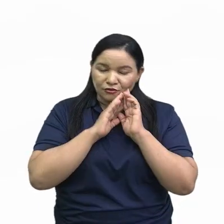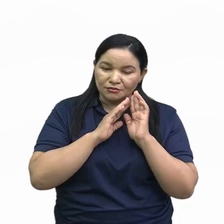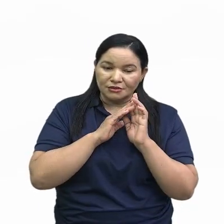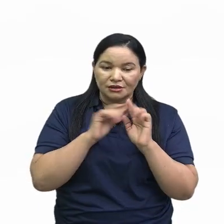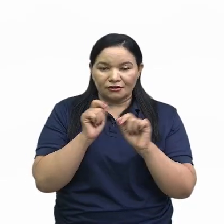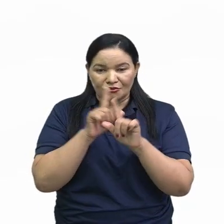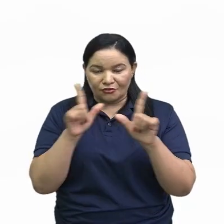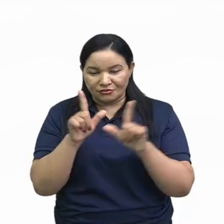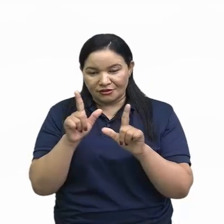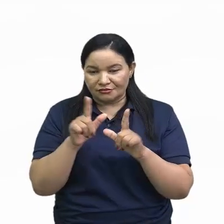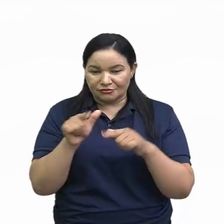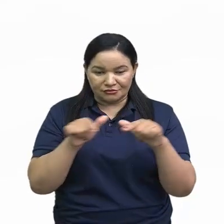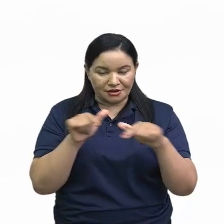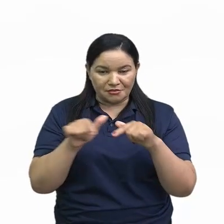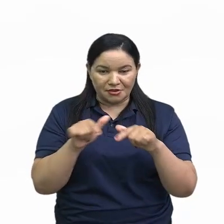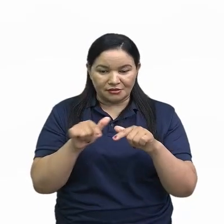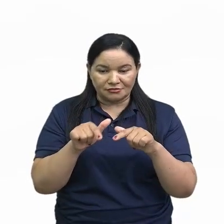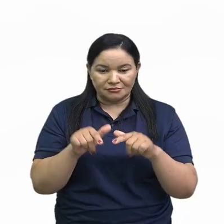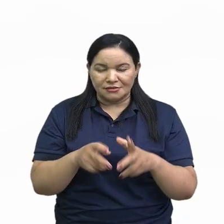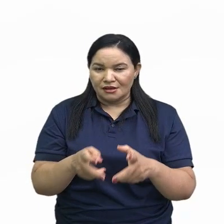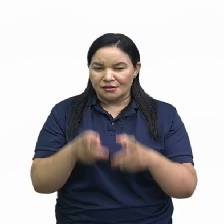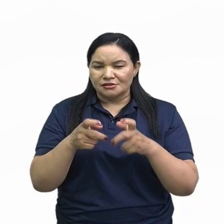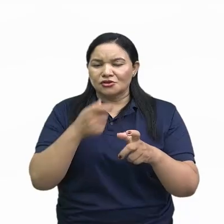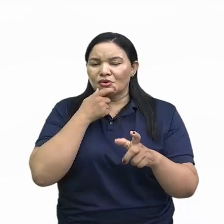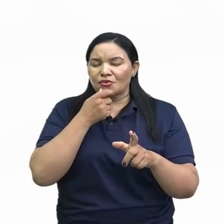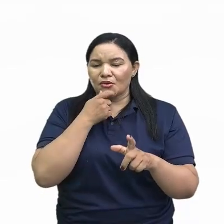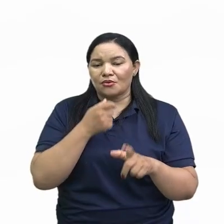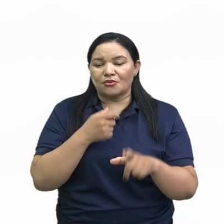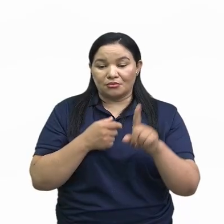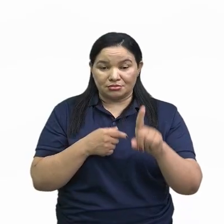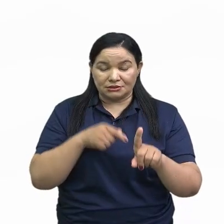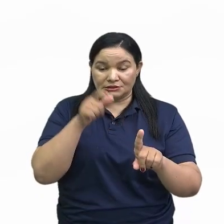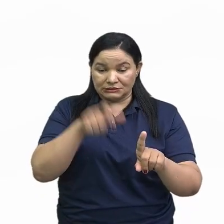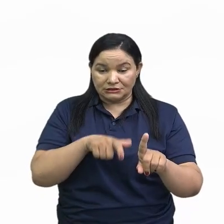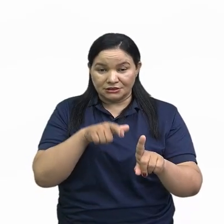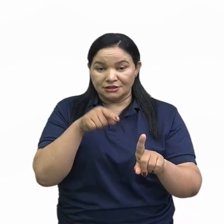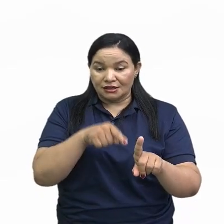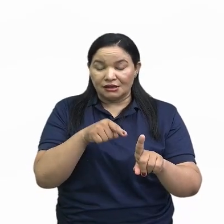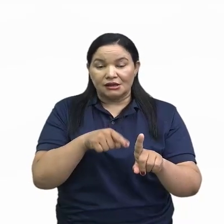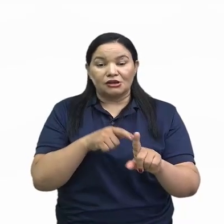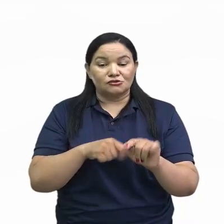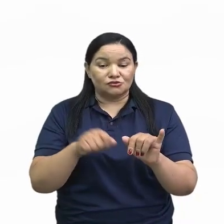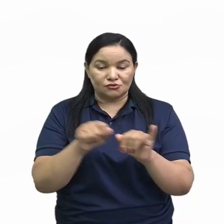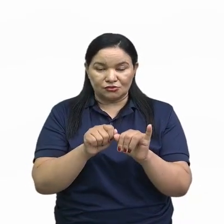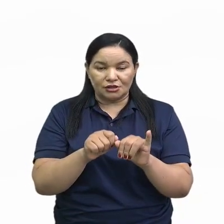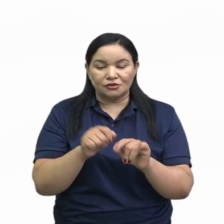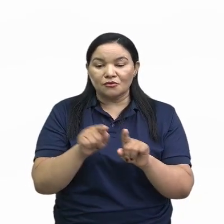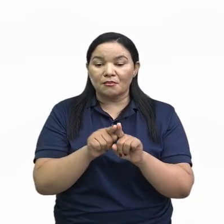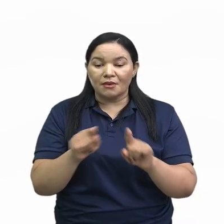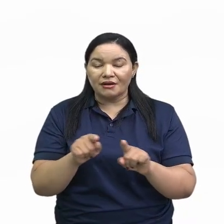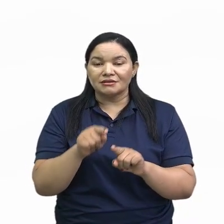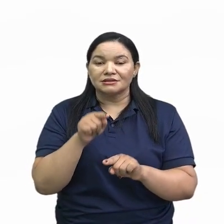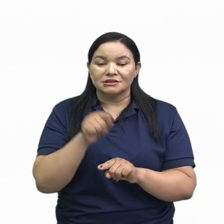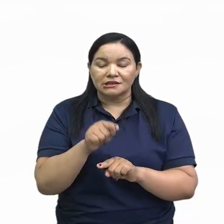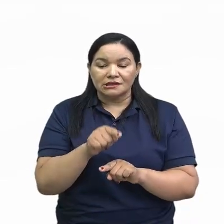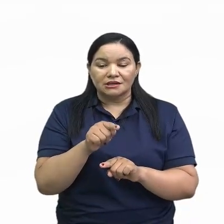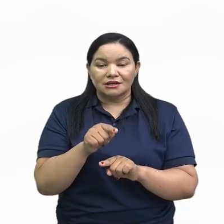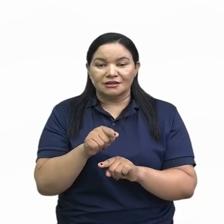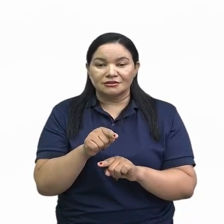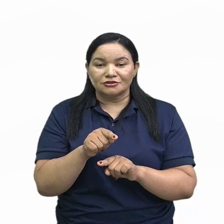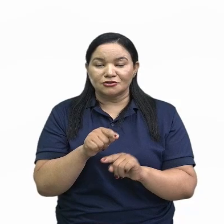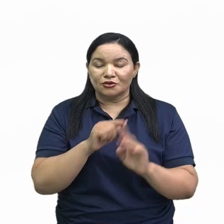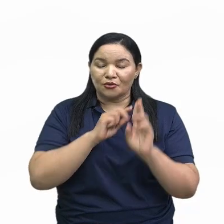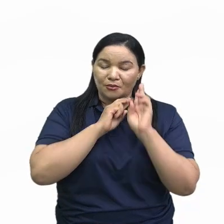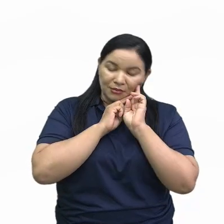trabalho. Observem que o Marcelo é o sujeito que está ao mesmo